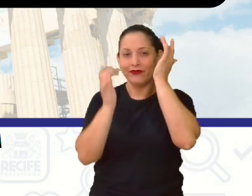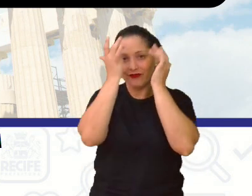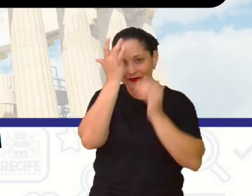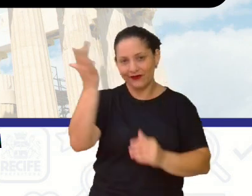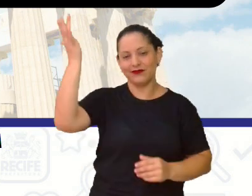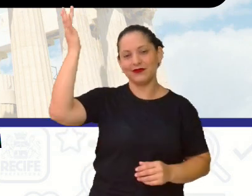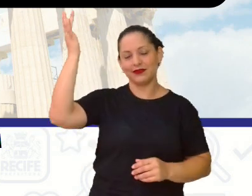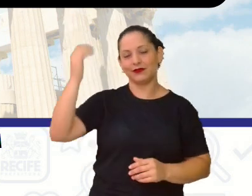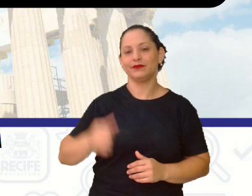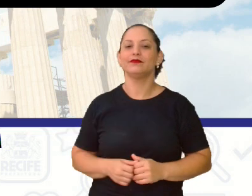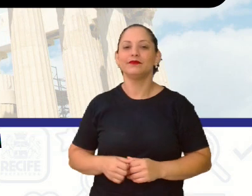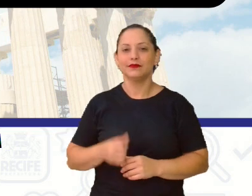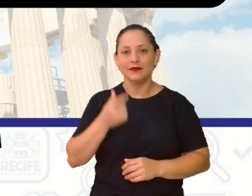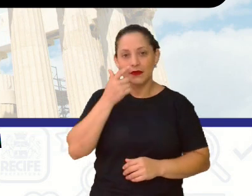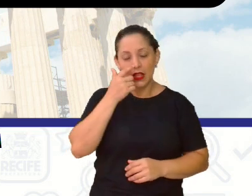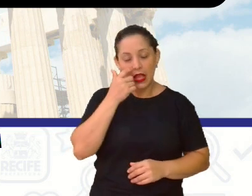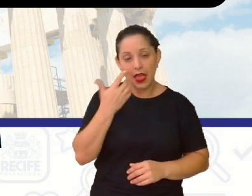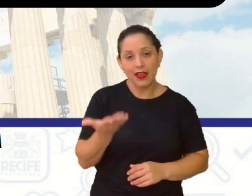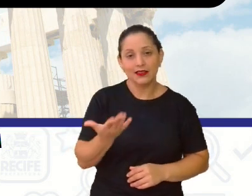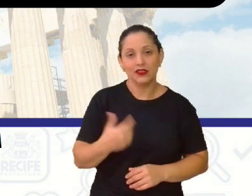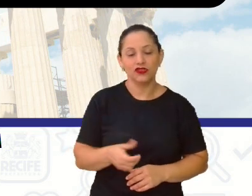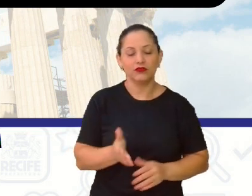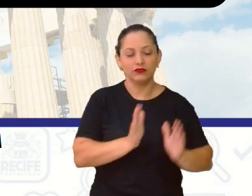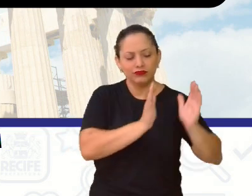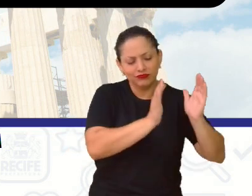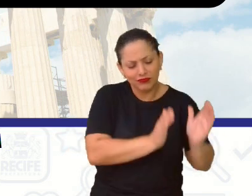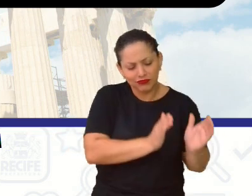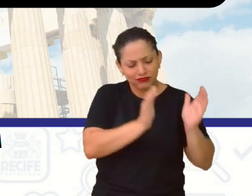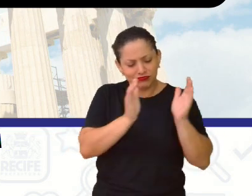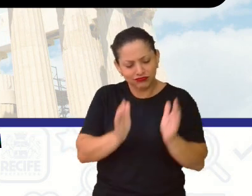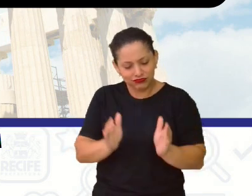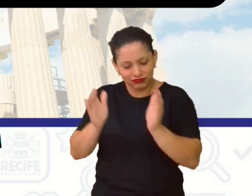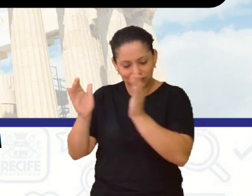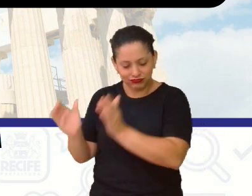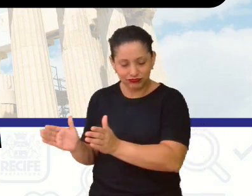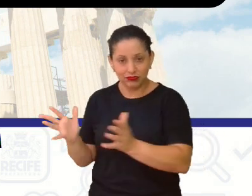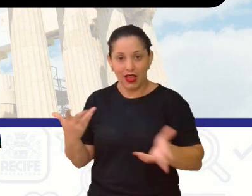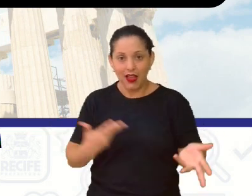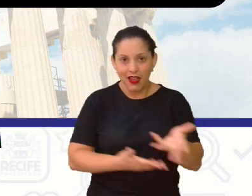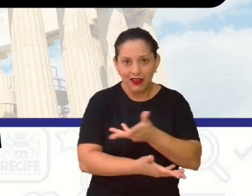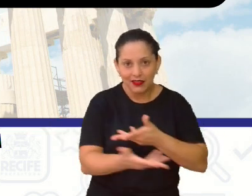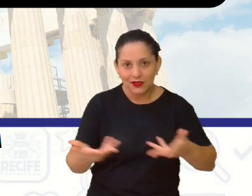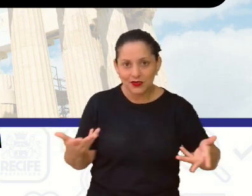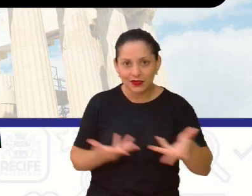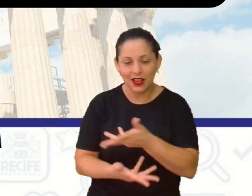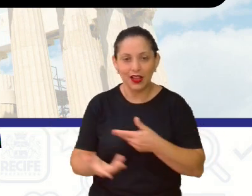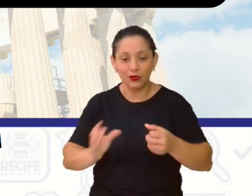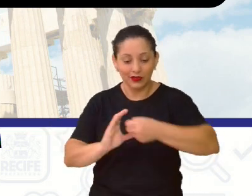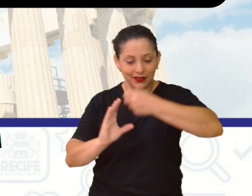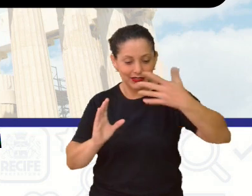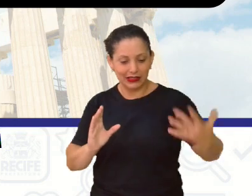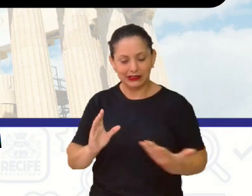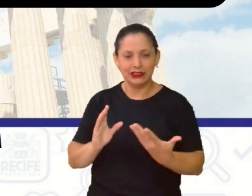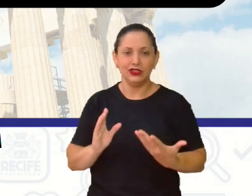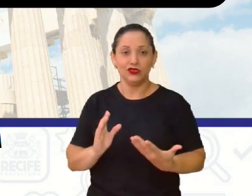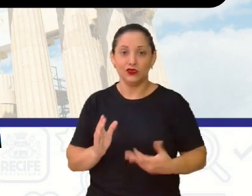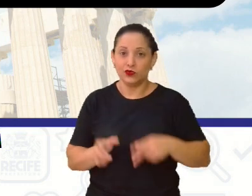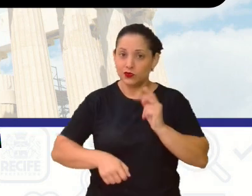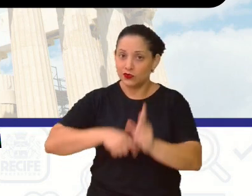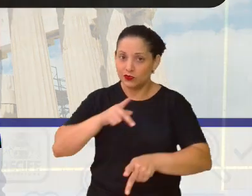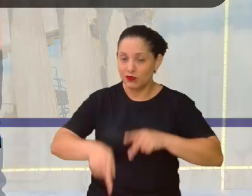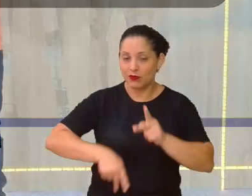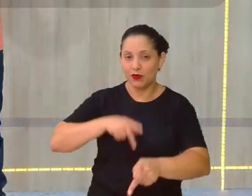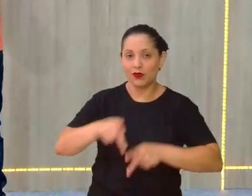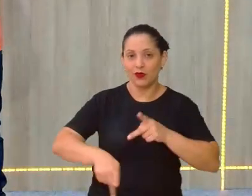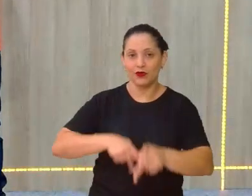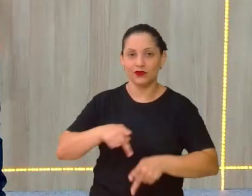aí didáticas, né, ou ligadas a características específicas, né, desses povos, né, e